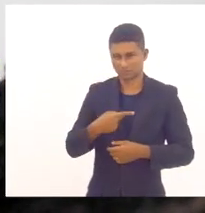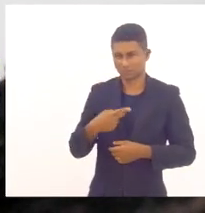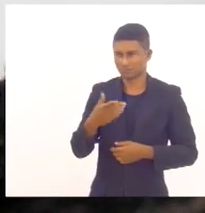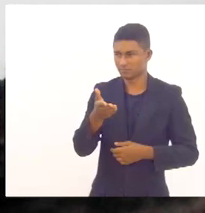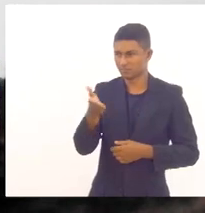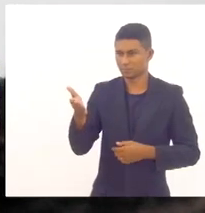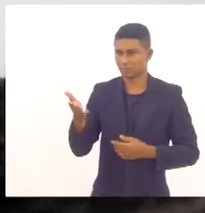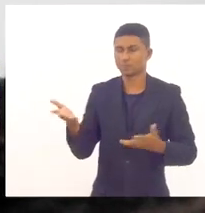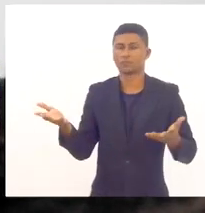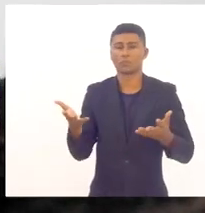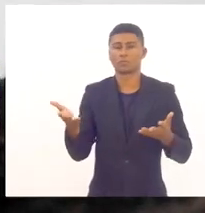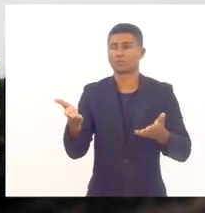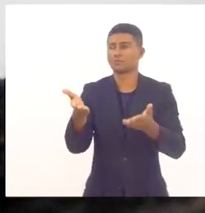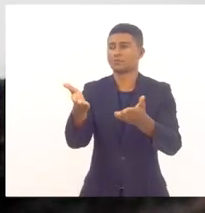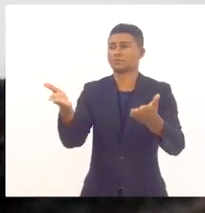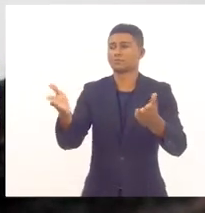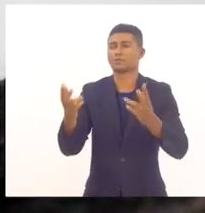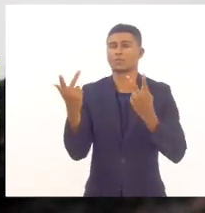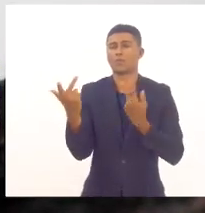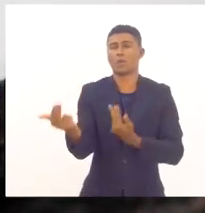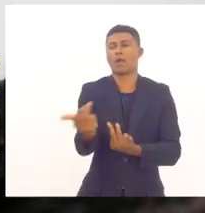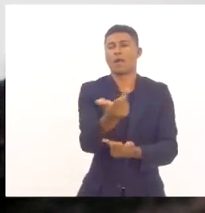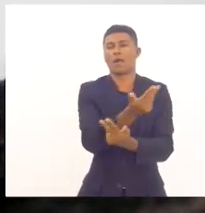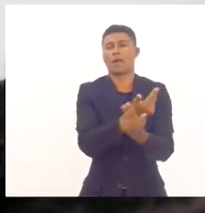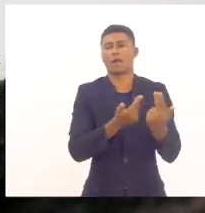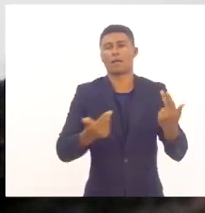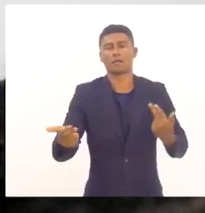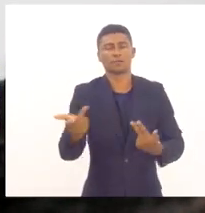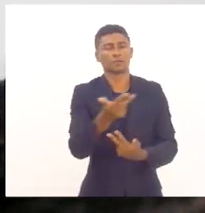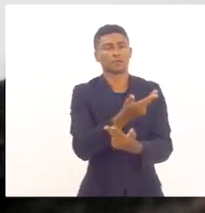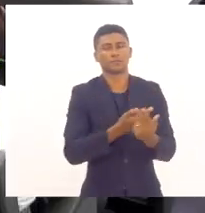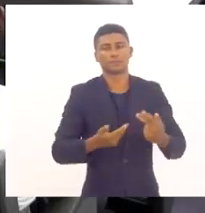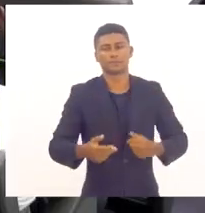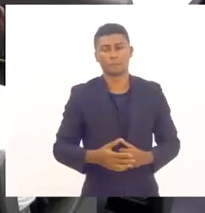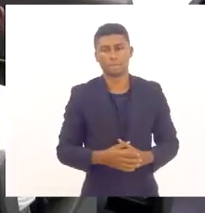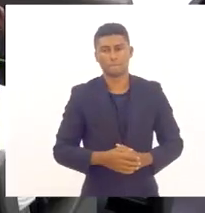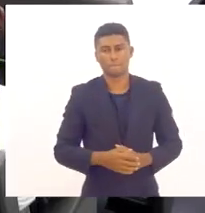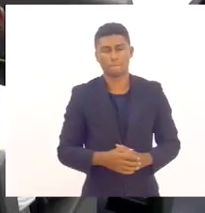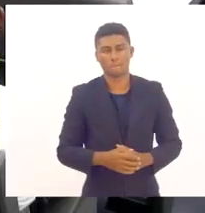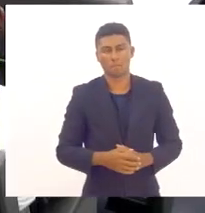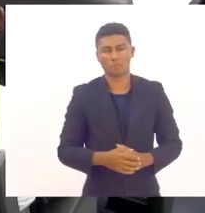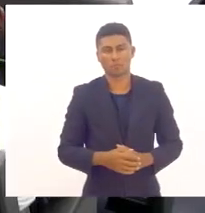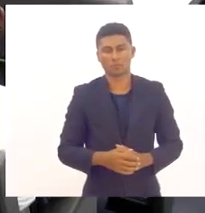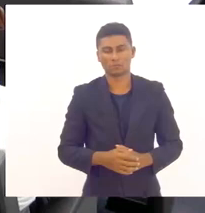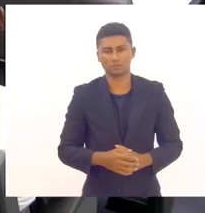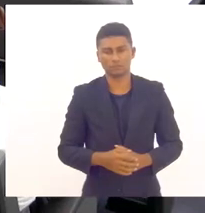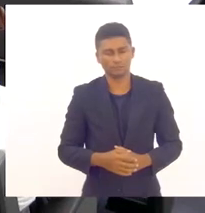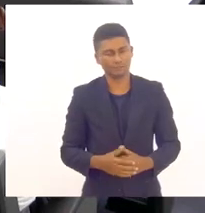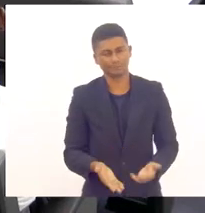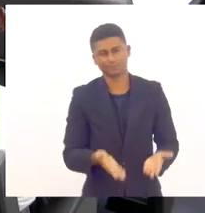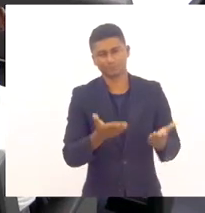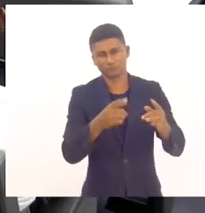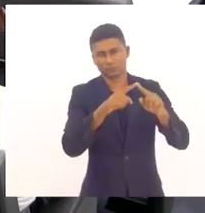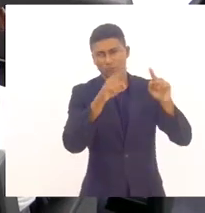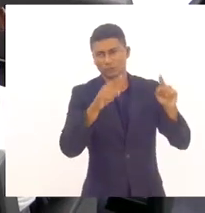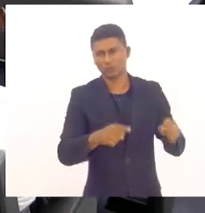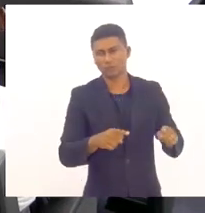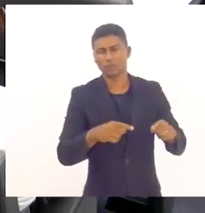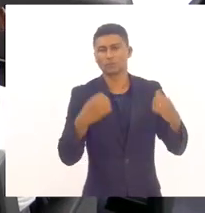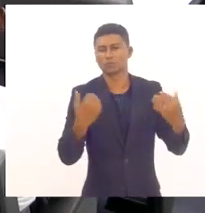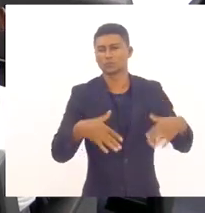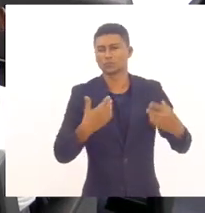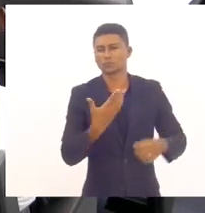E hoje estão fazendo tudo. Hoje fazem tudo. Né? E ela foi uma companheira imensa. Cadê ela,